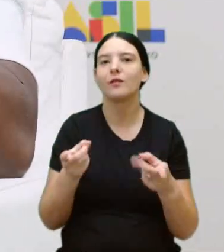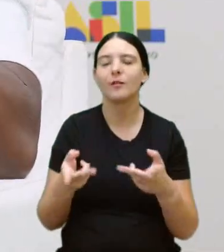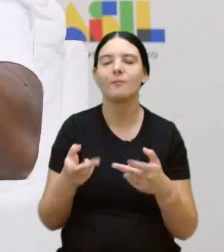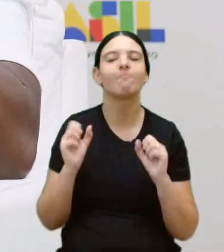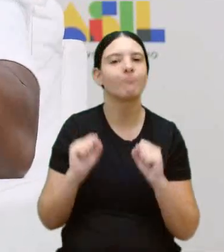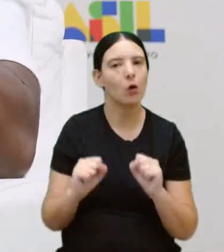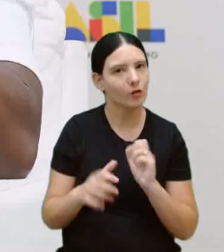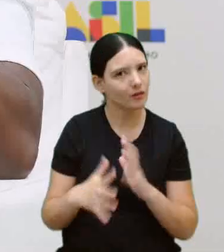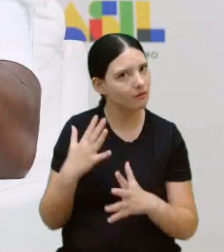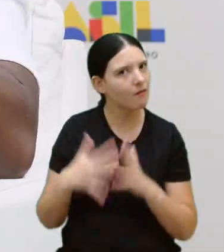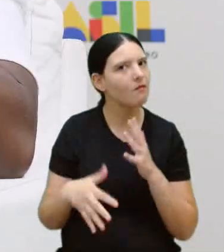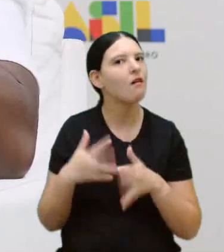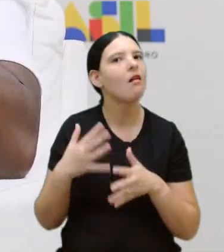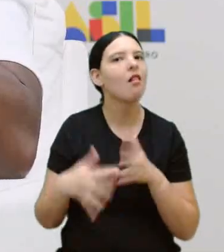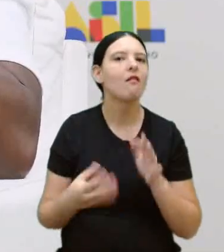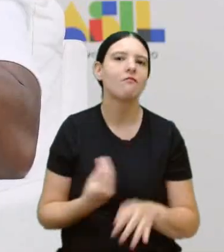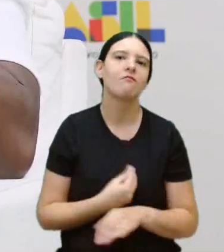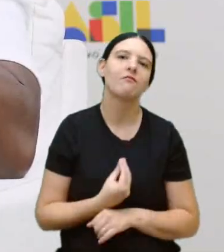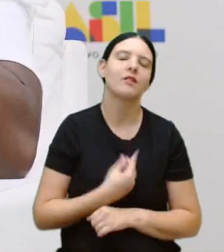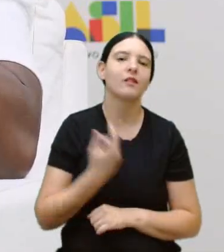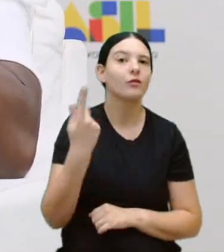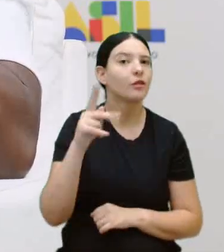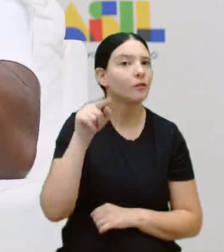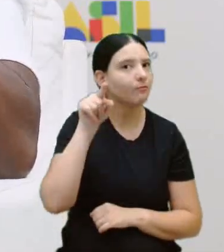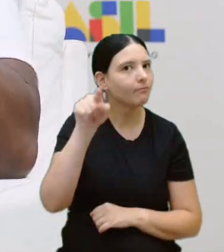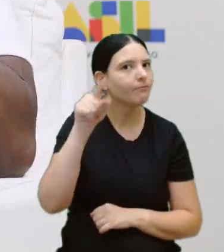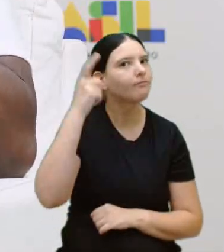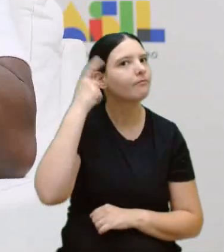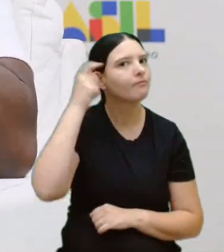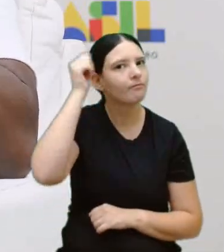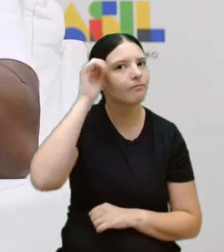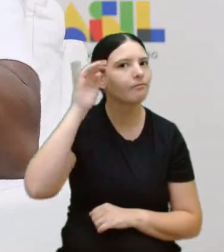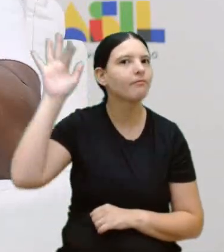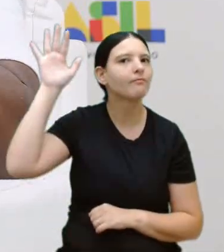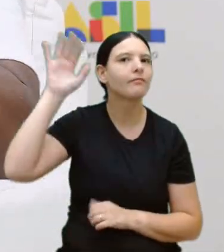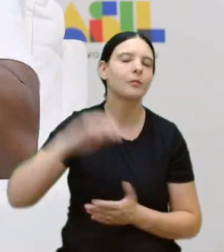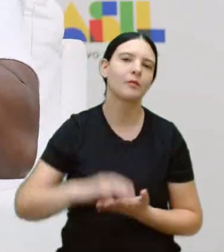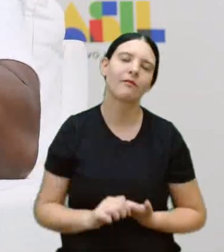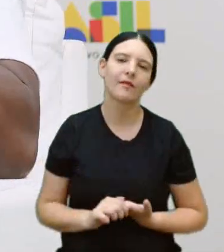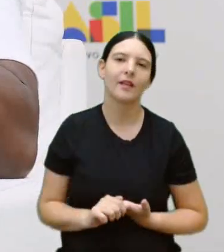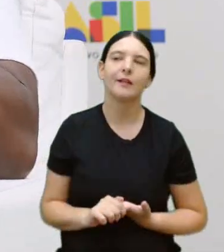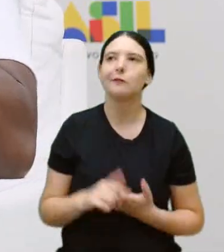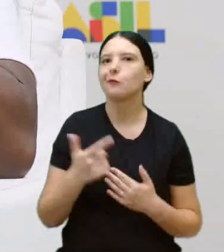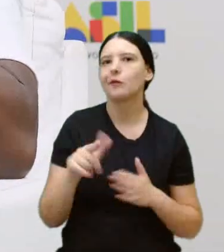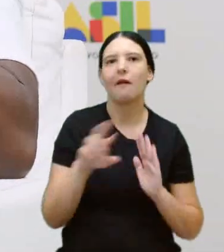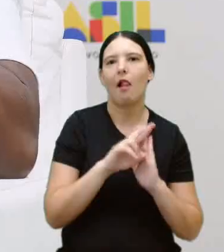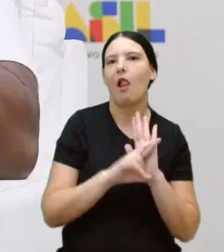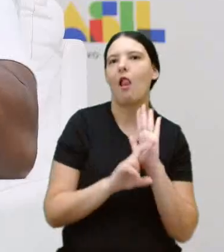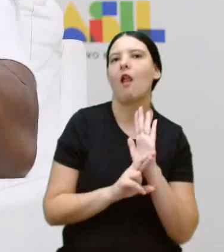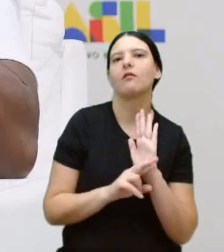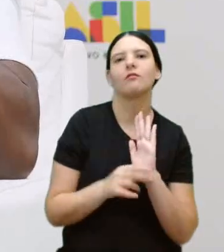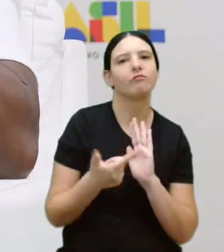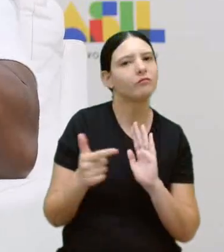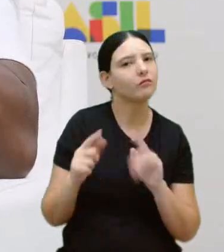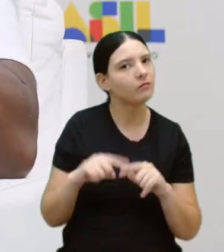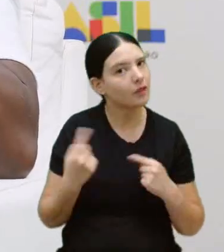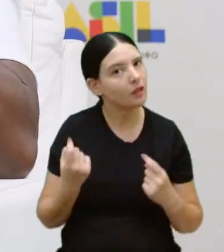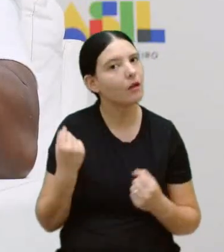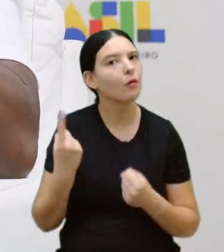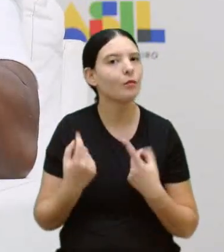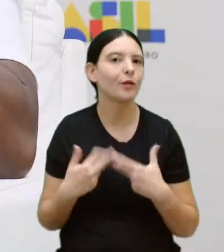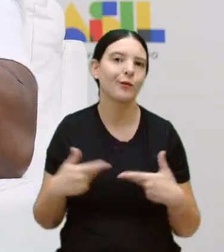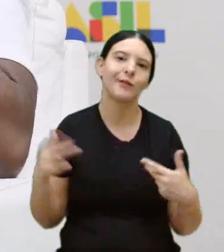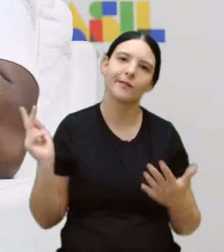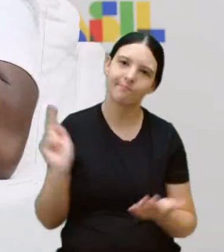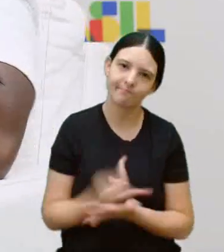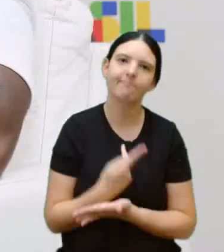a sua forma de ver sua experiência amorosa. Tá? Não tem receita, sem dúvida nenhuma, mas tem coisas que vão dar errado. Isso